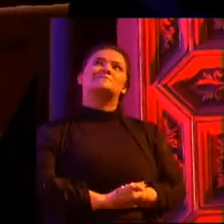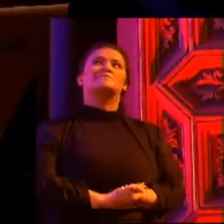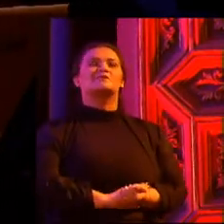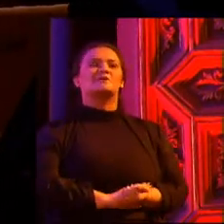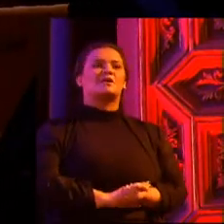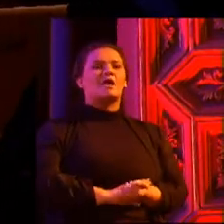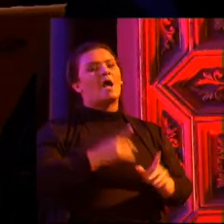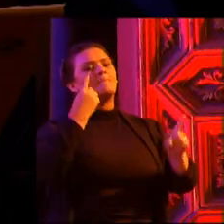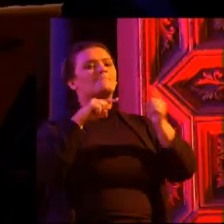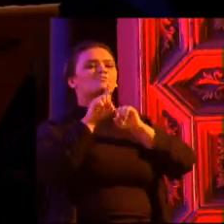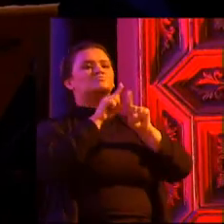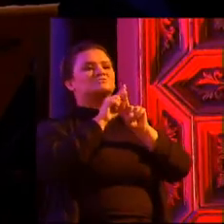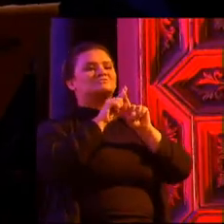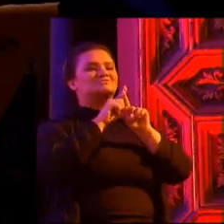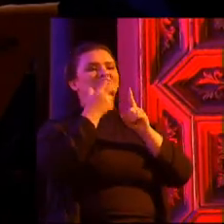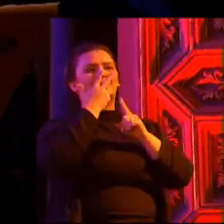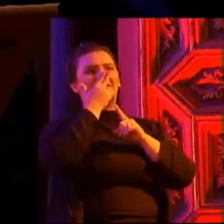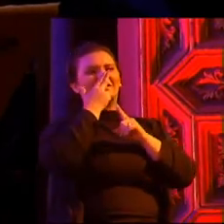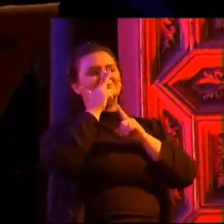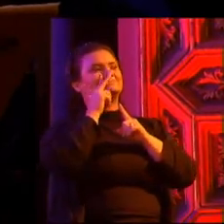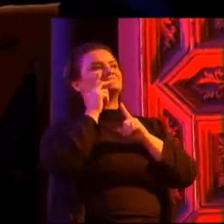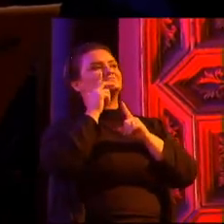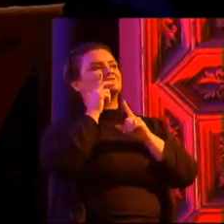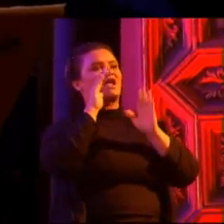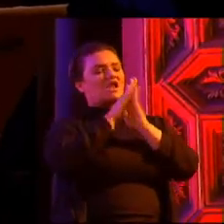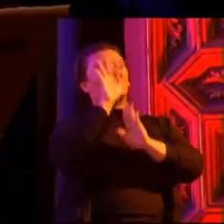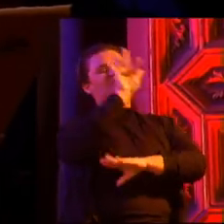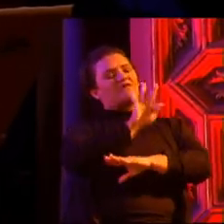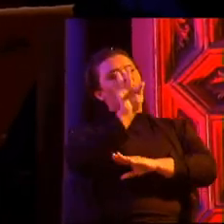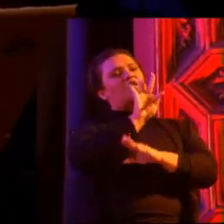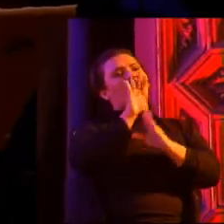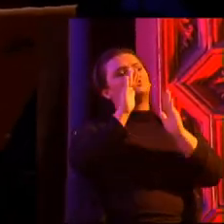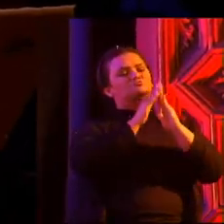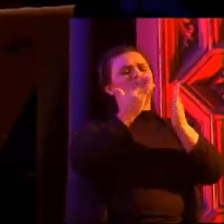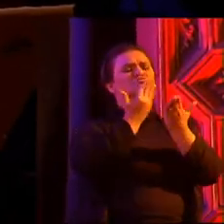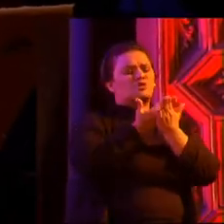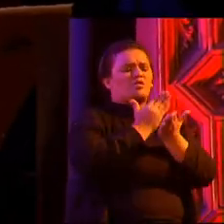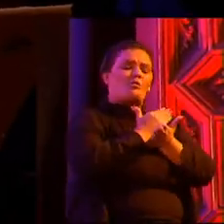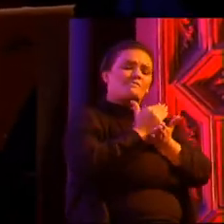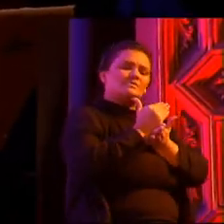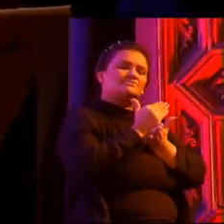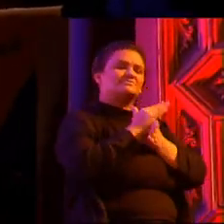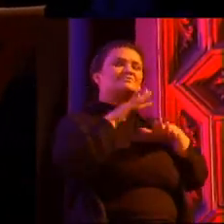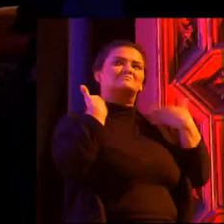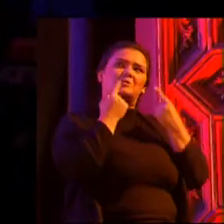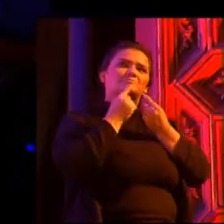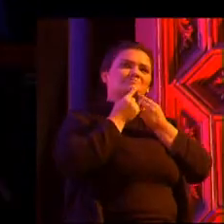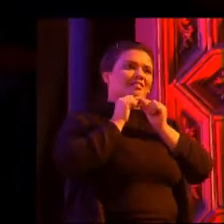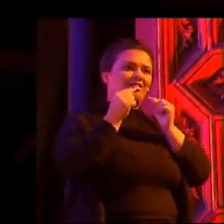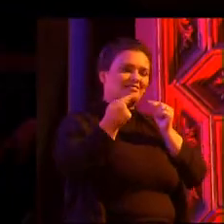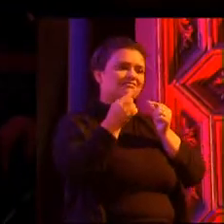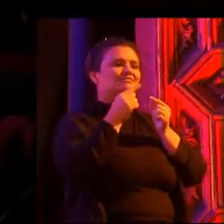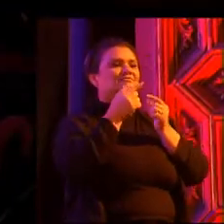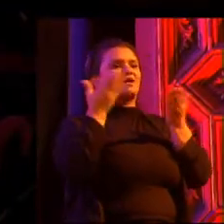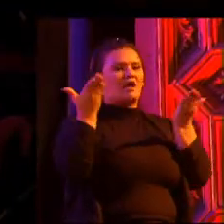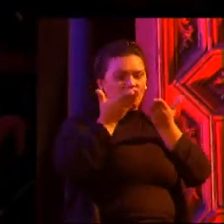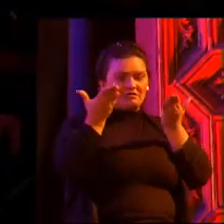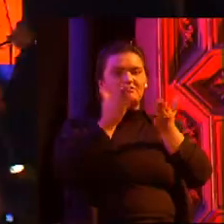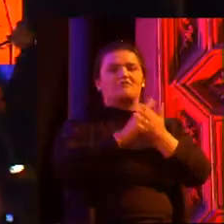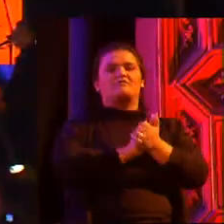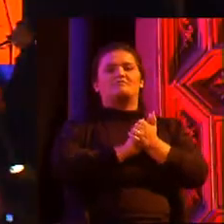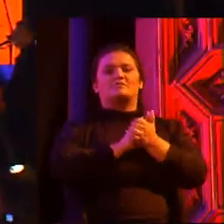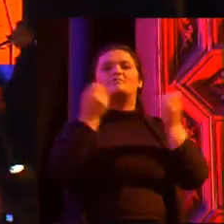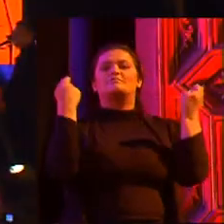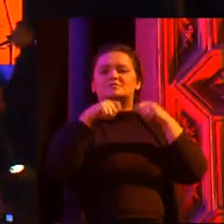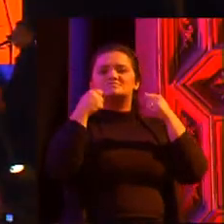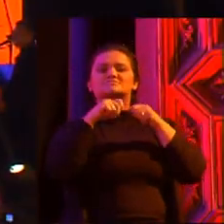aquela música das academias, é aquela música que surgiu ali naquelas escolas. Enfim, sem mais delongas, a gente vai precisar falar